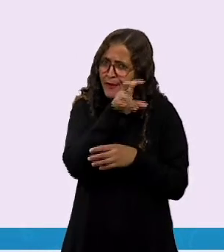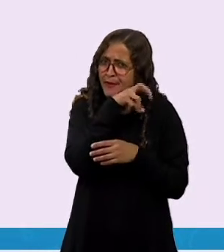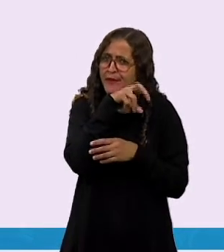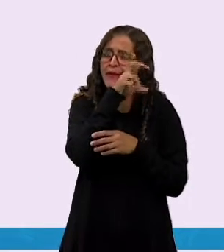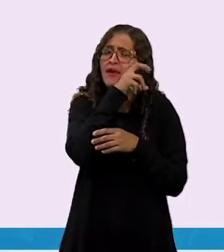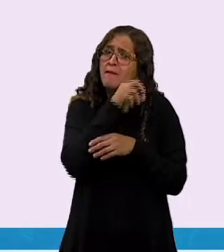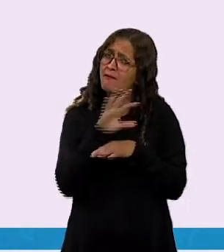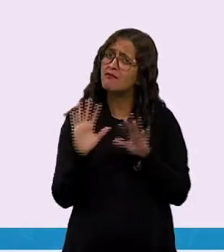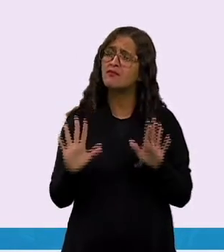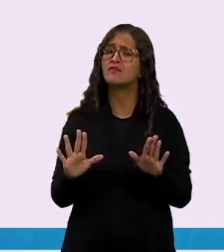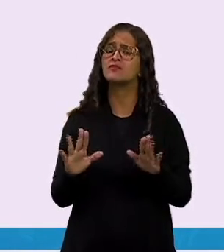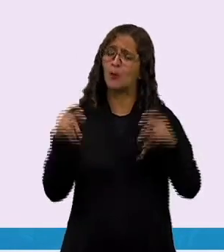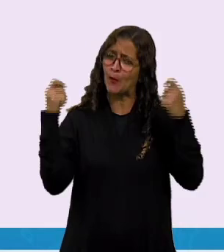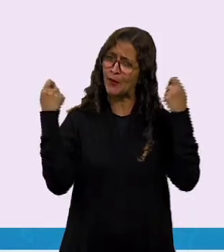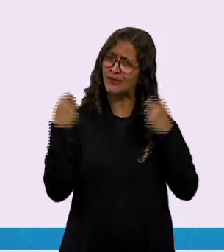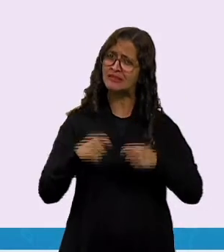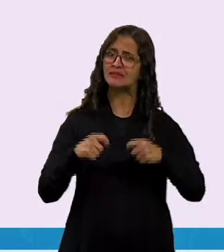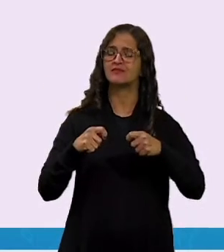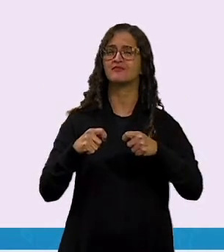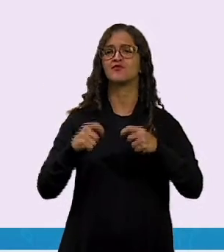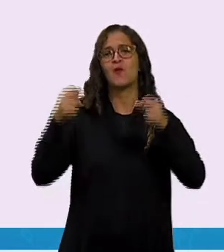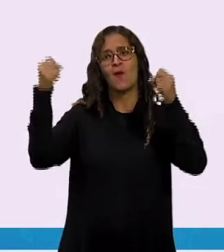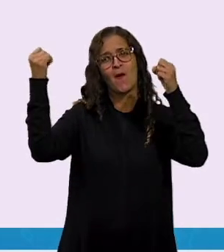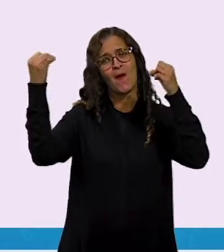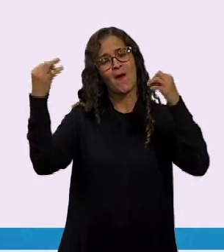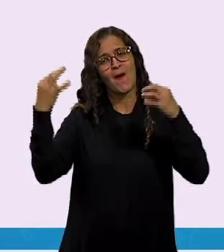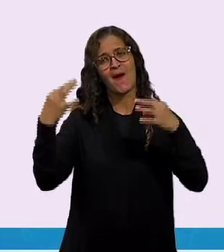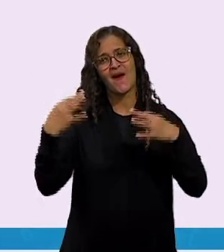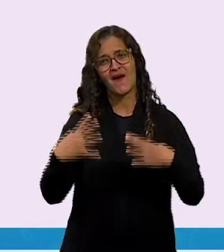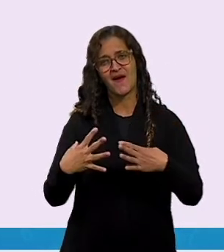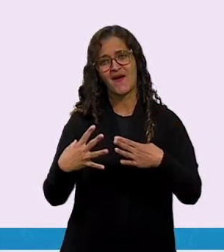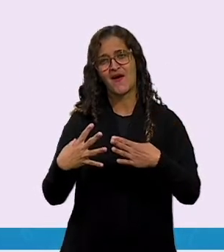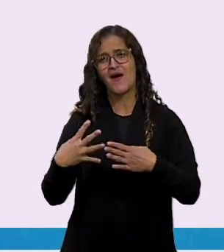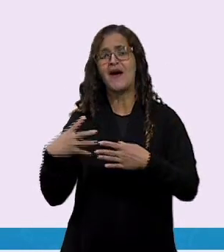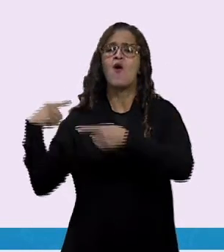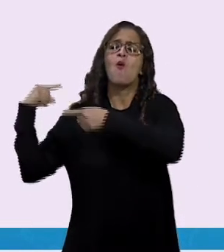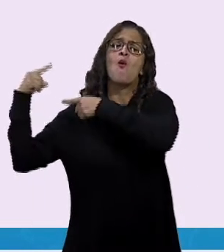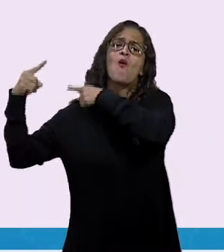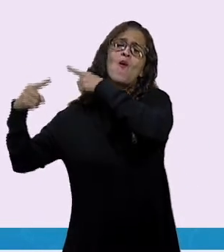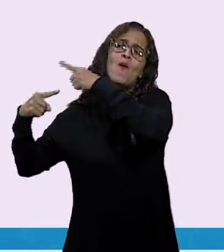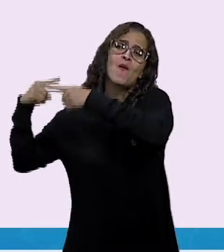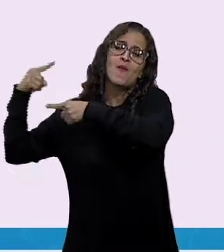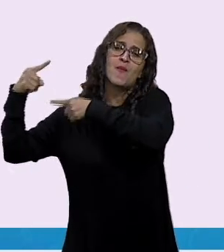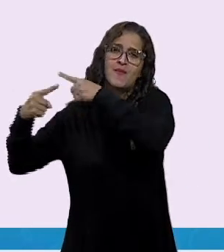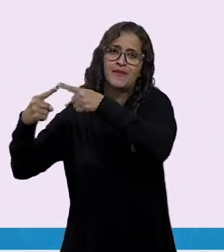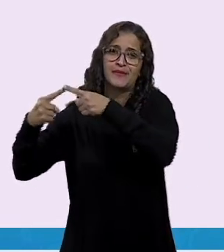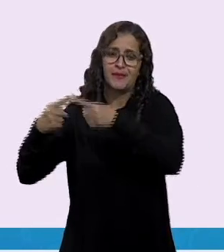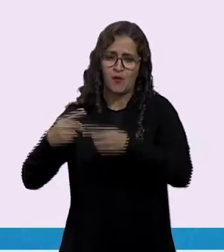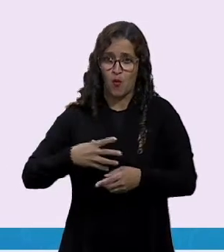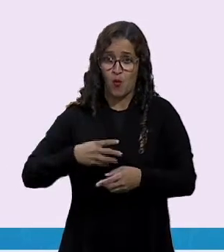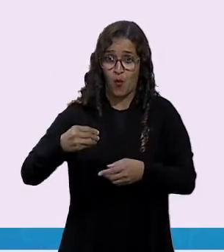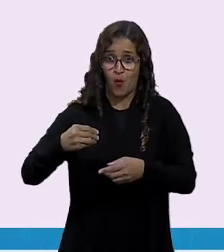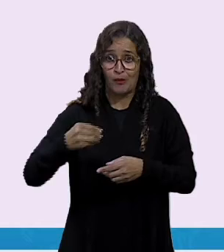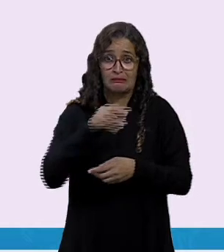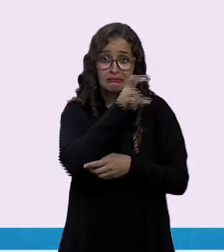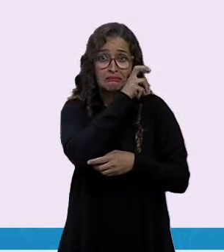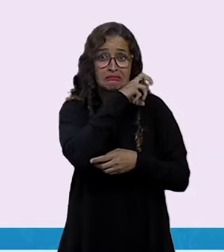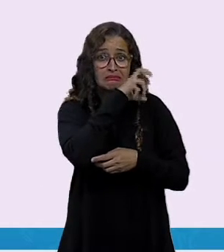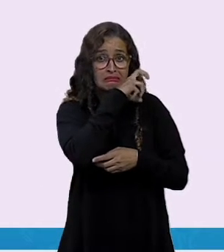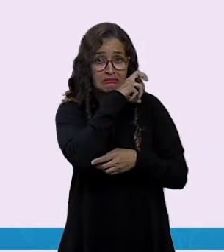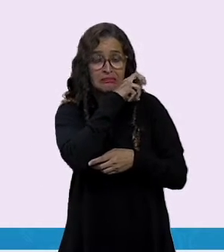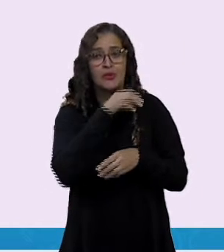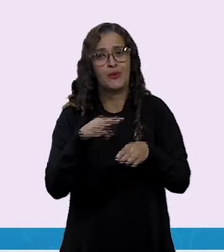gente tem que explicar como que funciona. Como é a reprodução da cobra, como que ela tem os seus filhotes, a gente vai aprender na